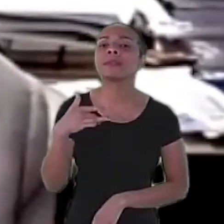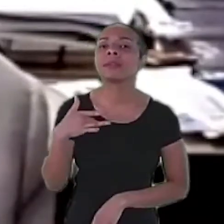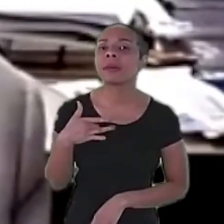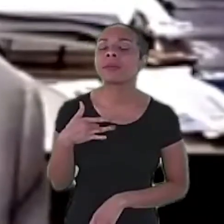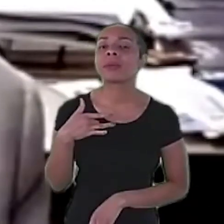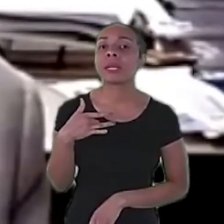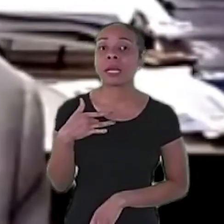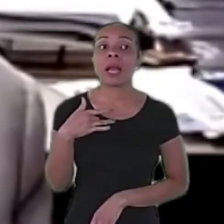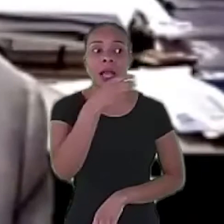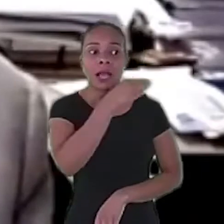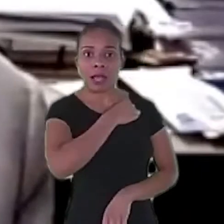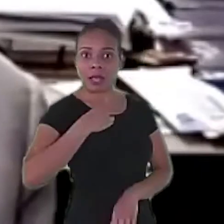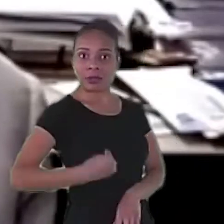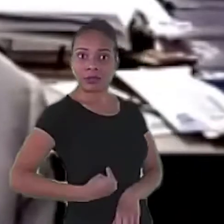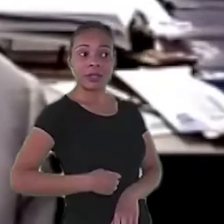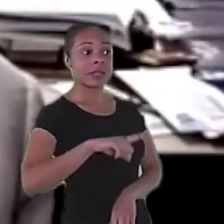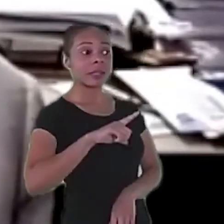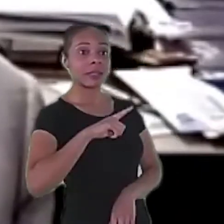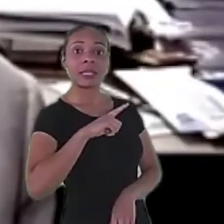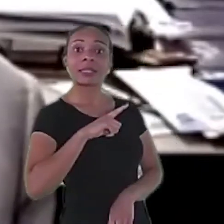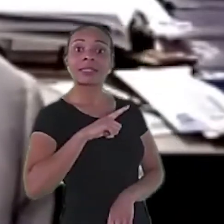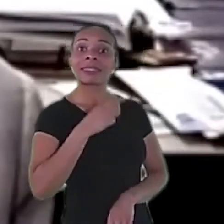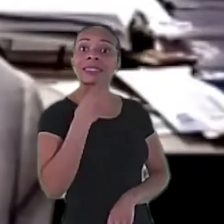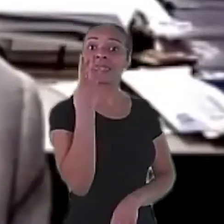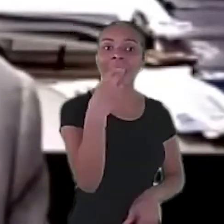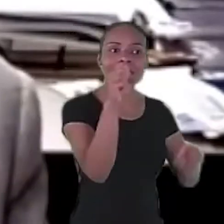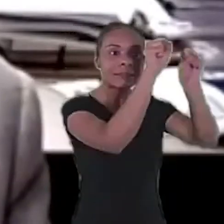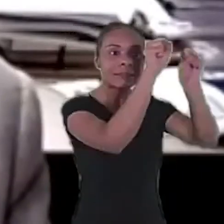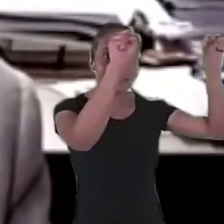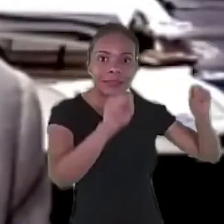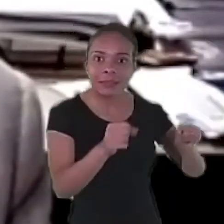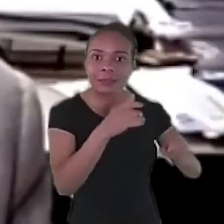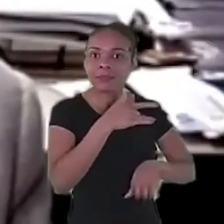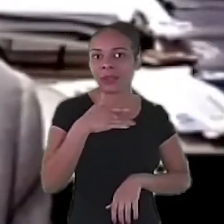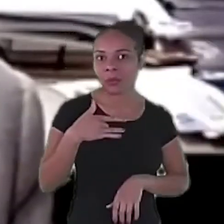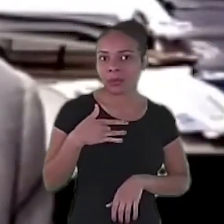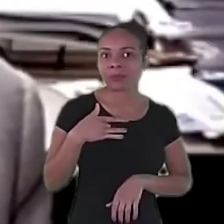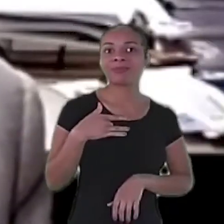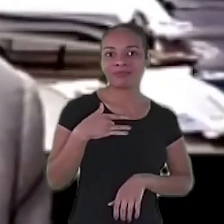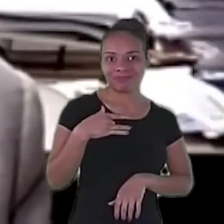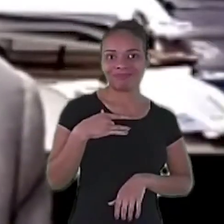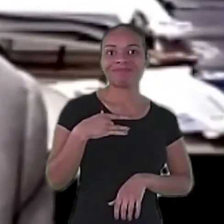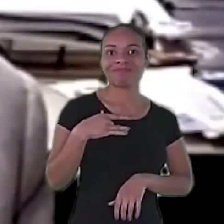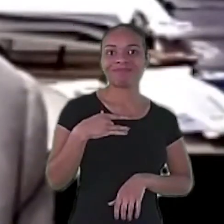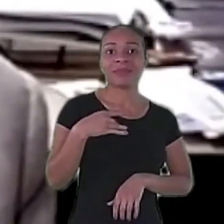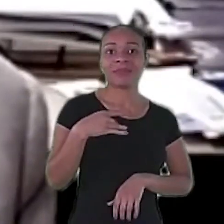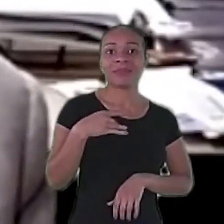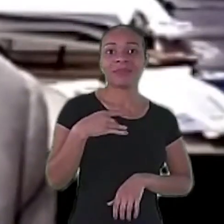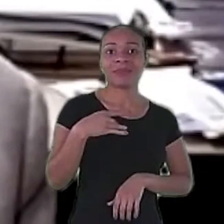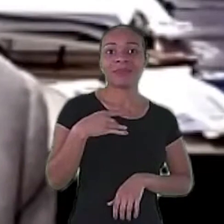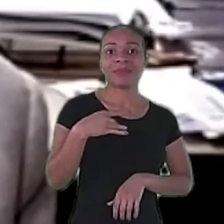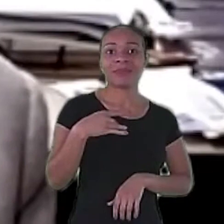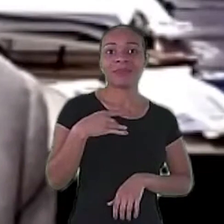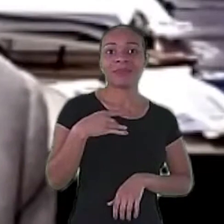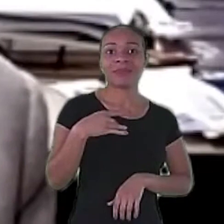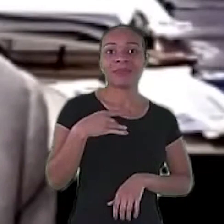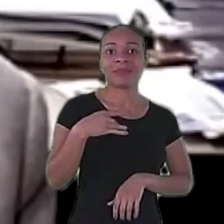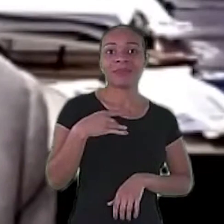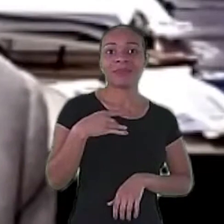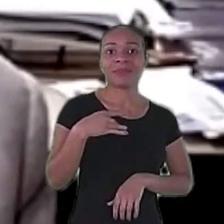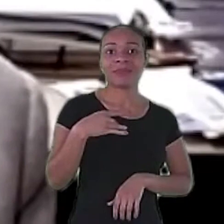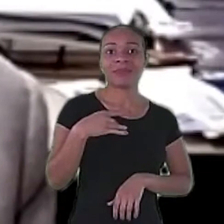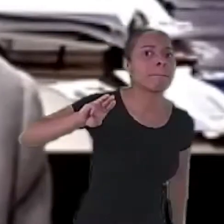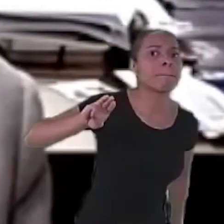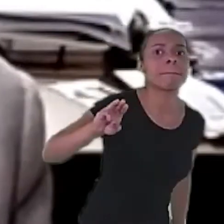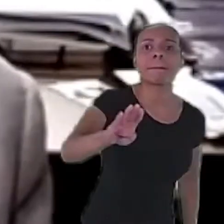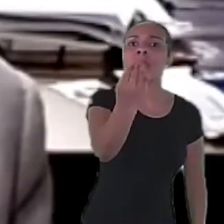tentando cobrir, que é uma população de 1,3, 1,4 bilhões de pessoas, de forma diferenciada, para cobrir todo mundo.